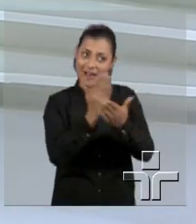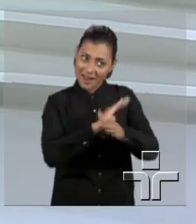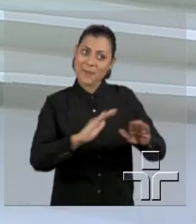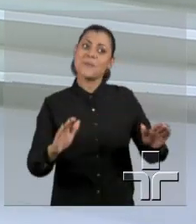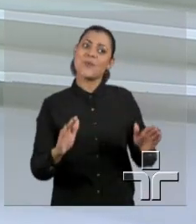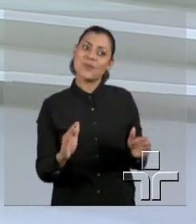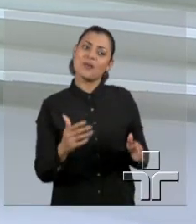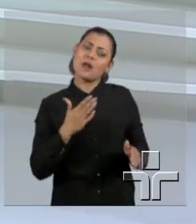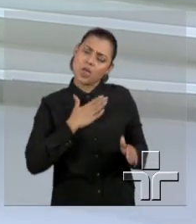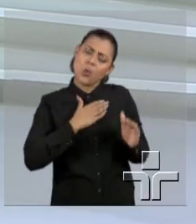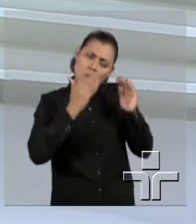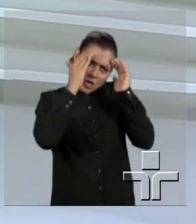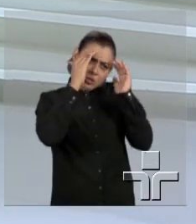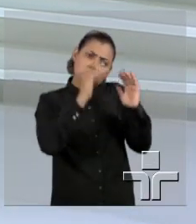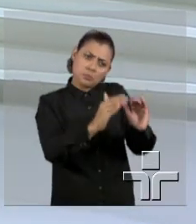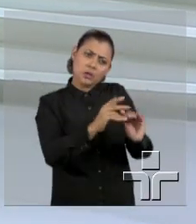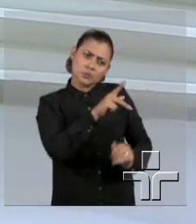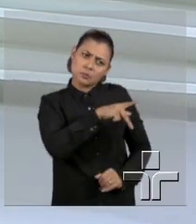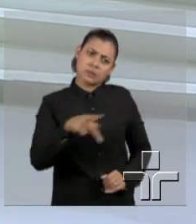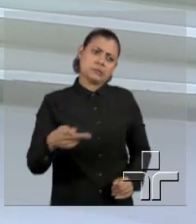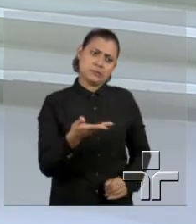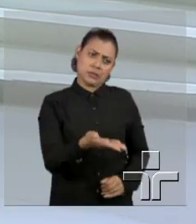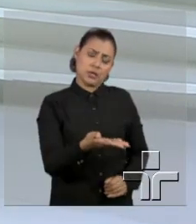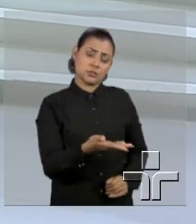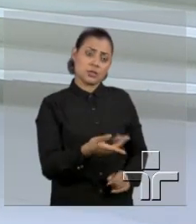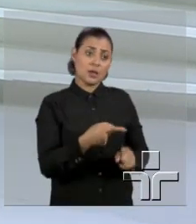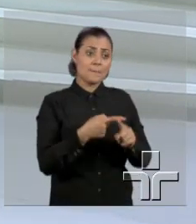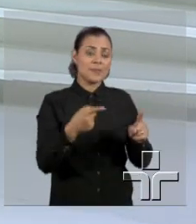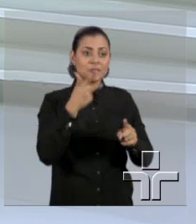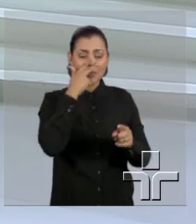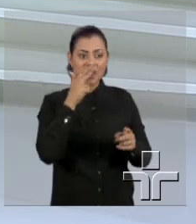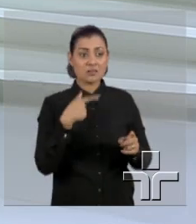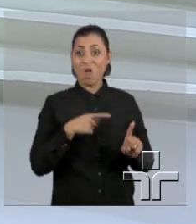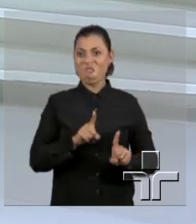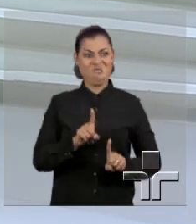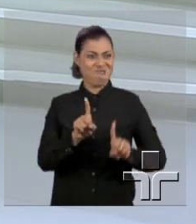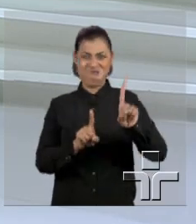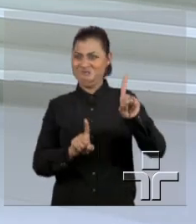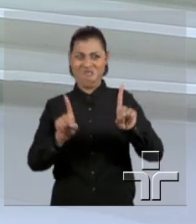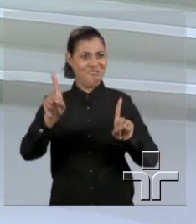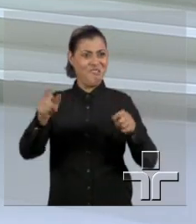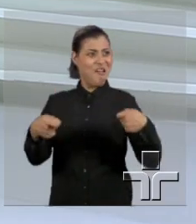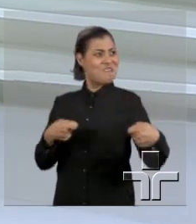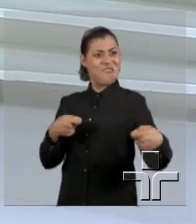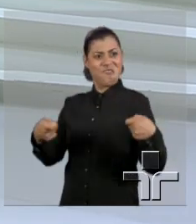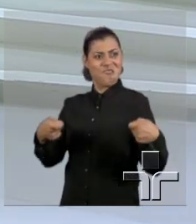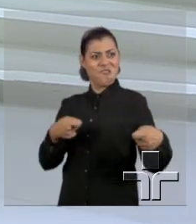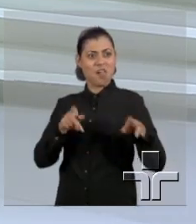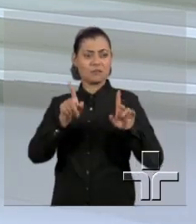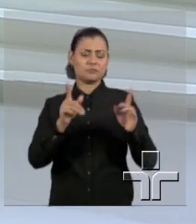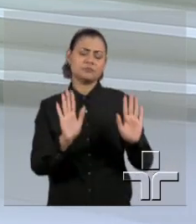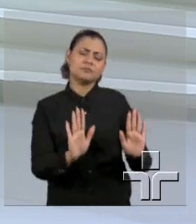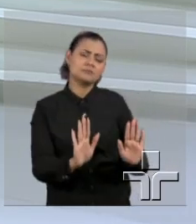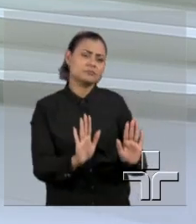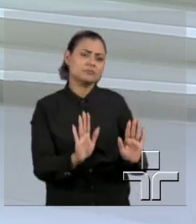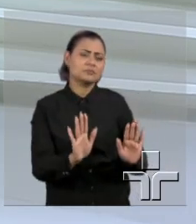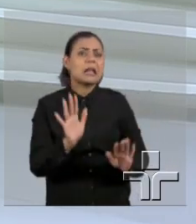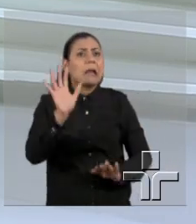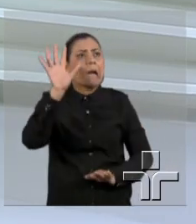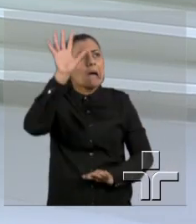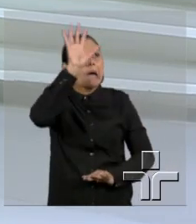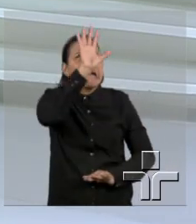digo respeitosamente. Se o antagonismo acirrado, inclusive com certas conotações geográficas,